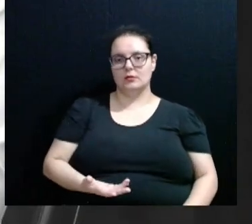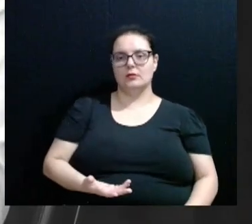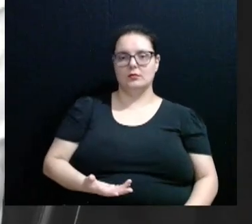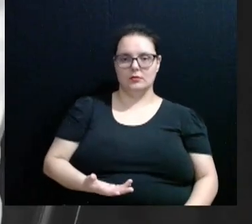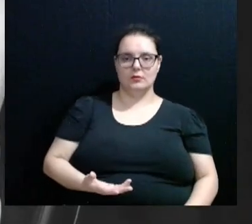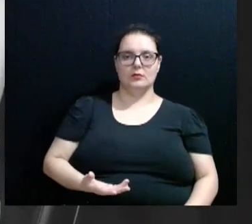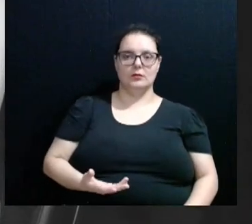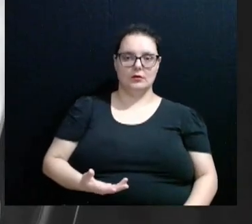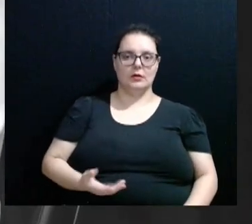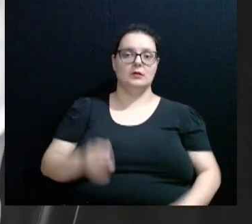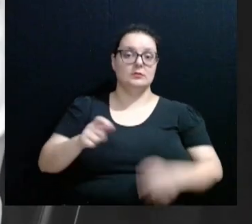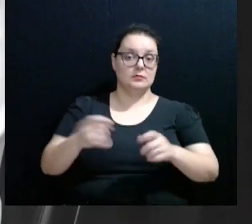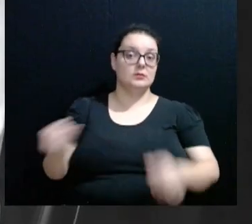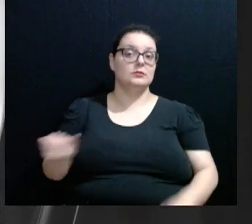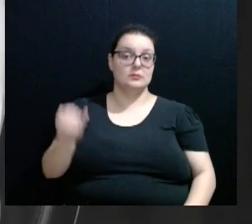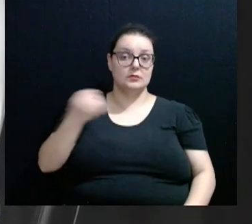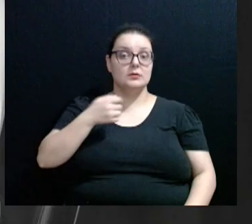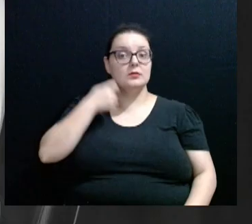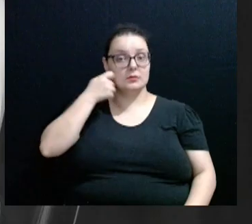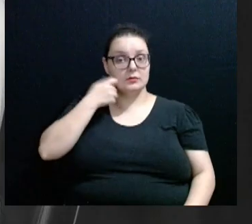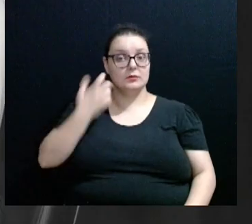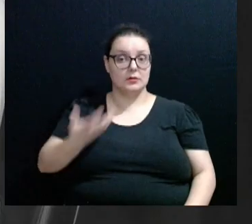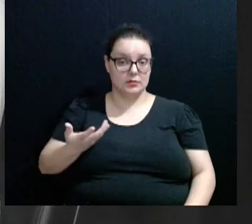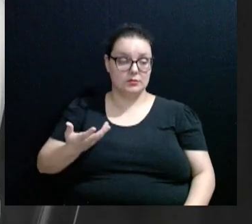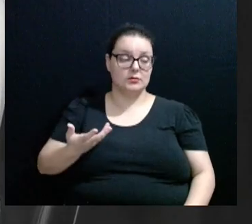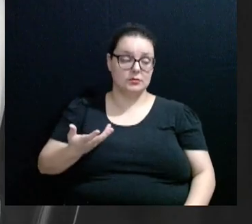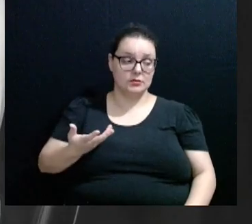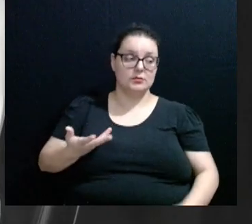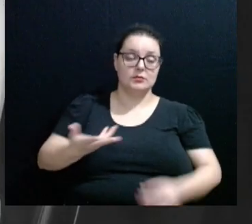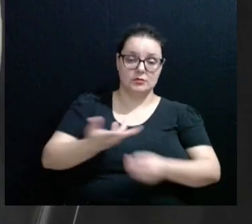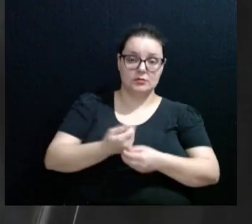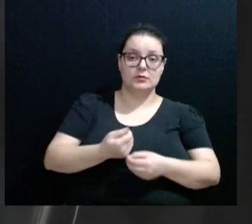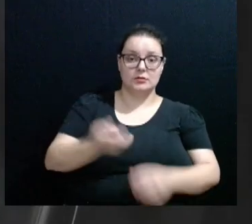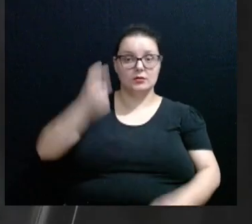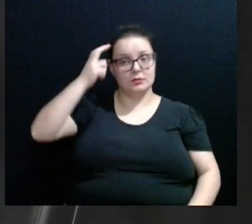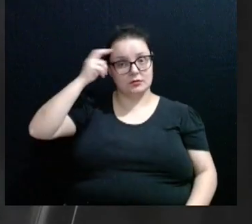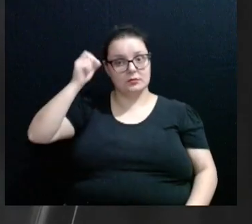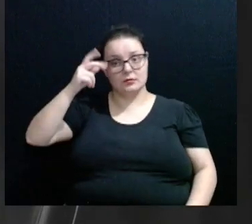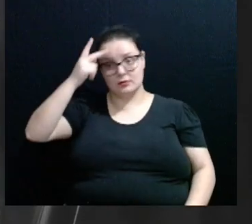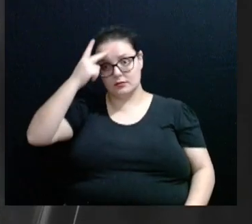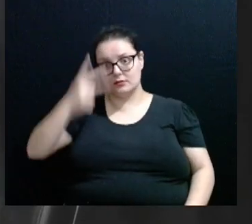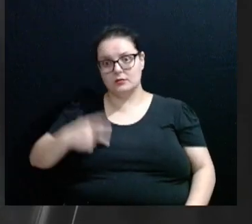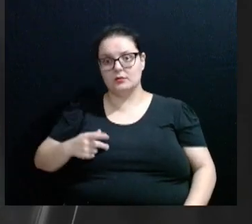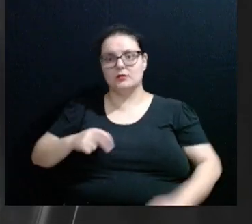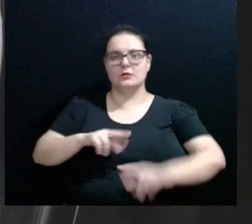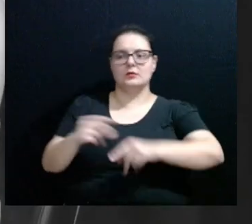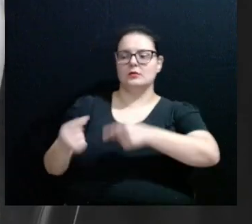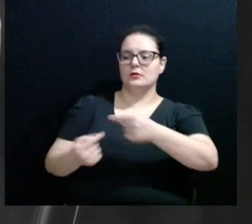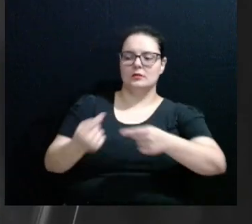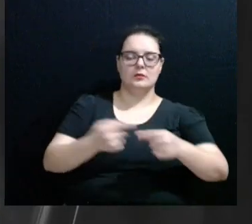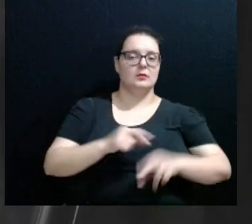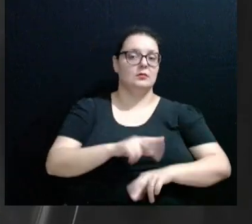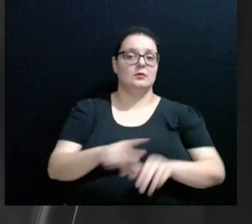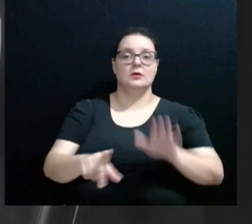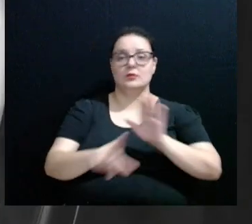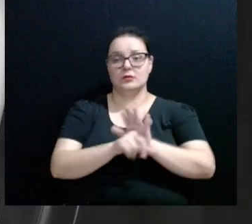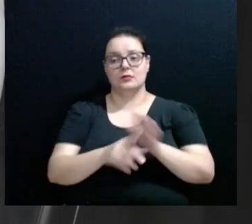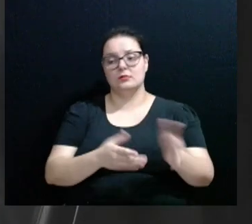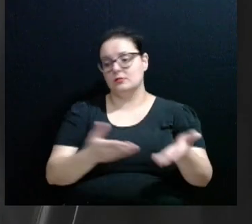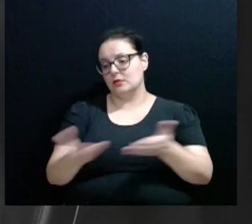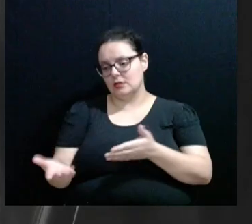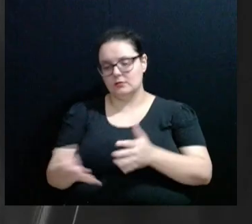devido valor aos artistas e à cultura propriamente dito. Acho que eu tive várias discussões, várias leis, eu apresentei